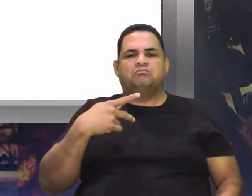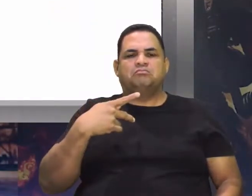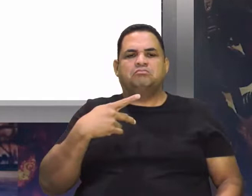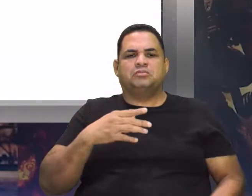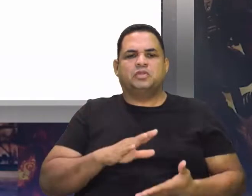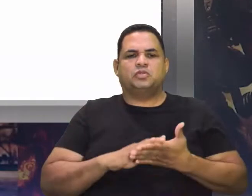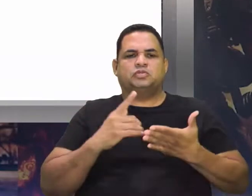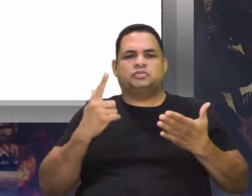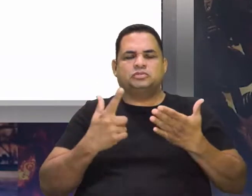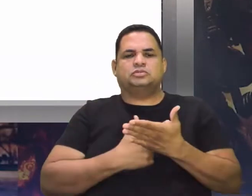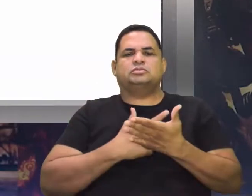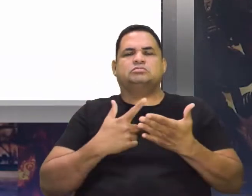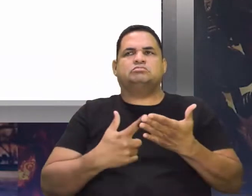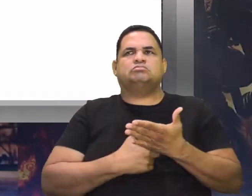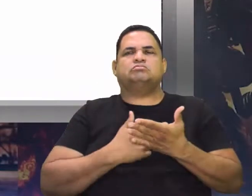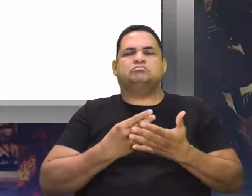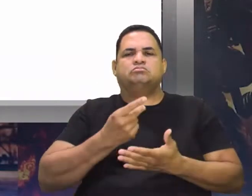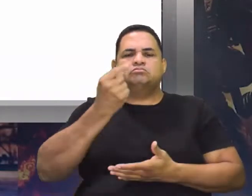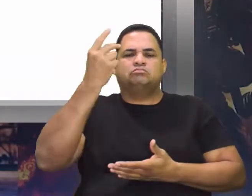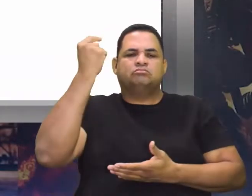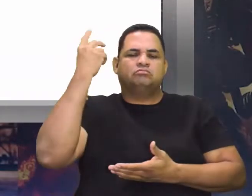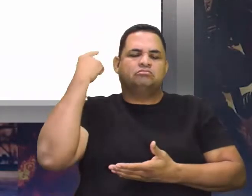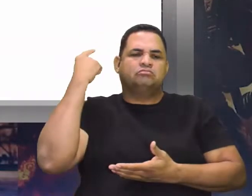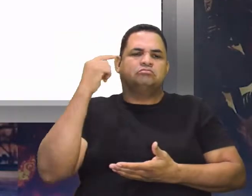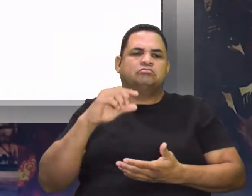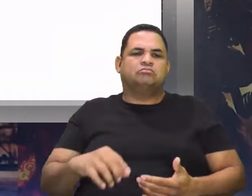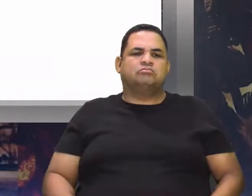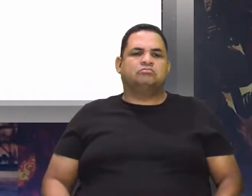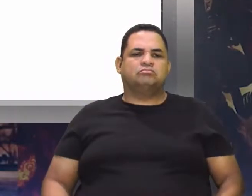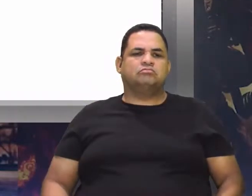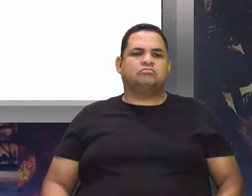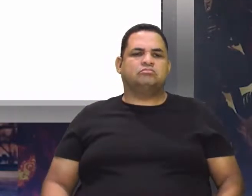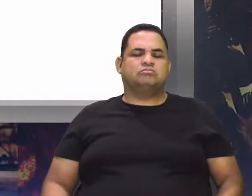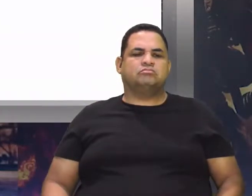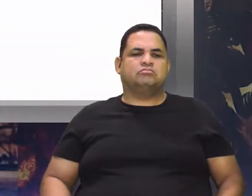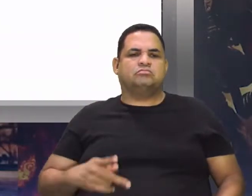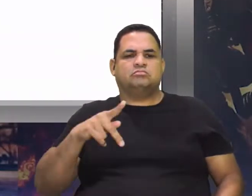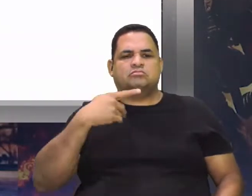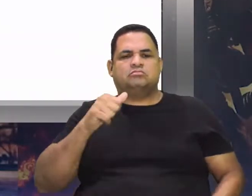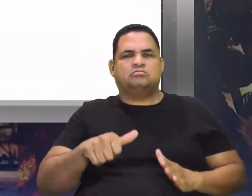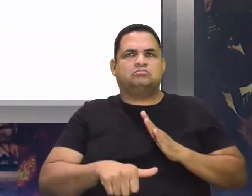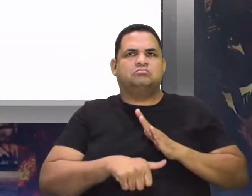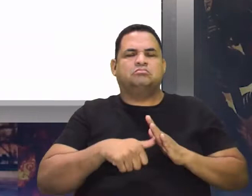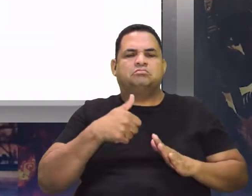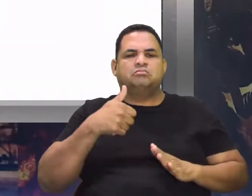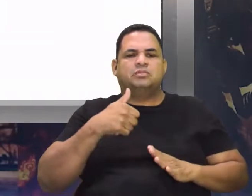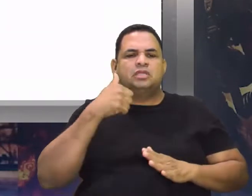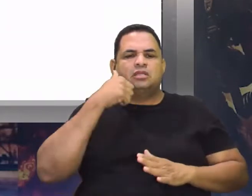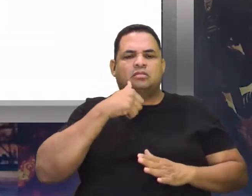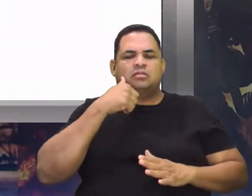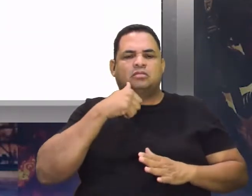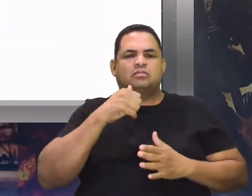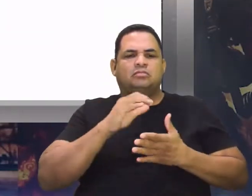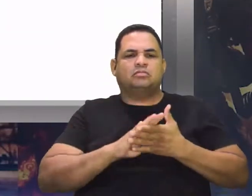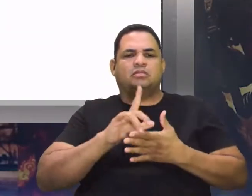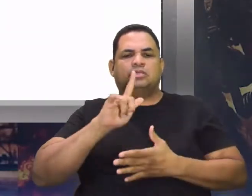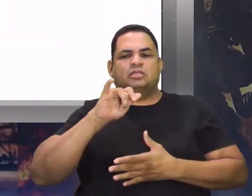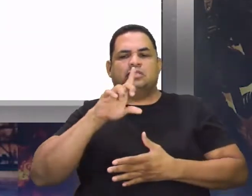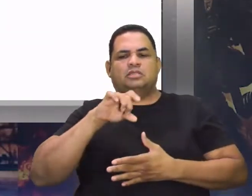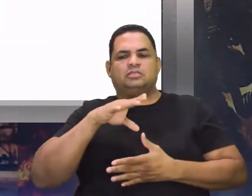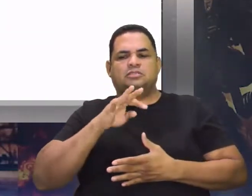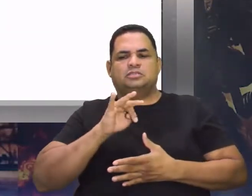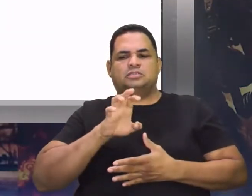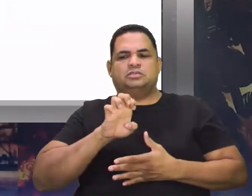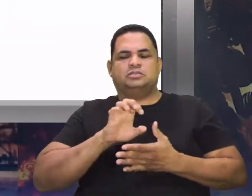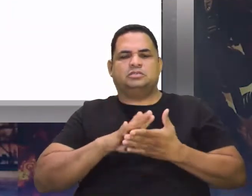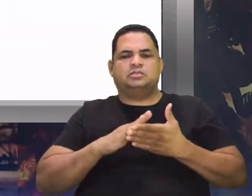alguns livros antigos e reportam que a primeira mulher não foi Eva, foi Lilith, que é outra